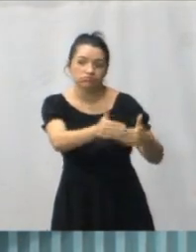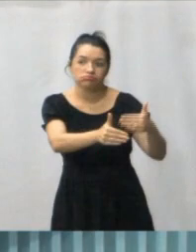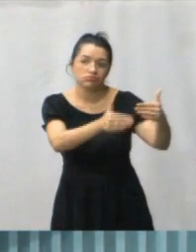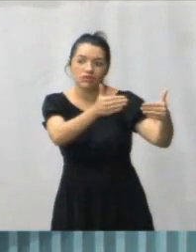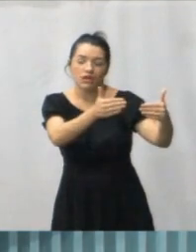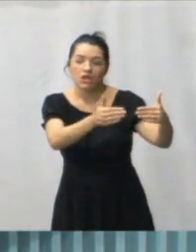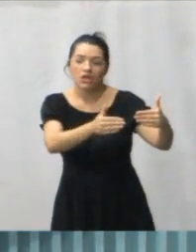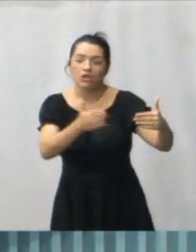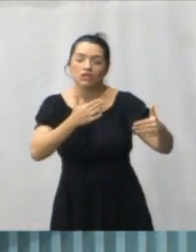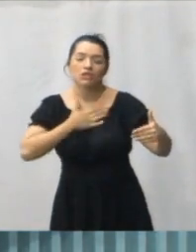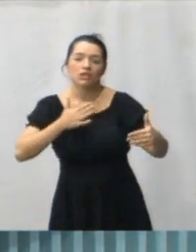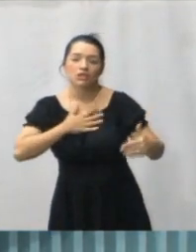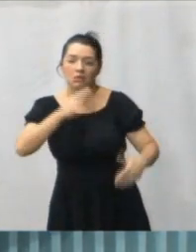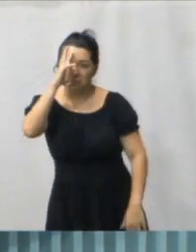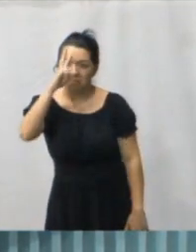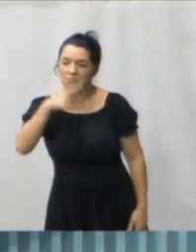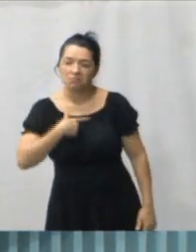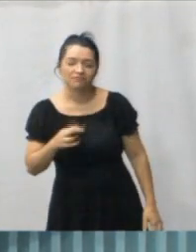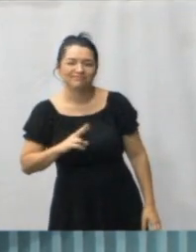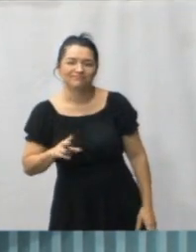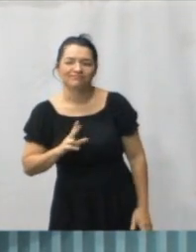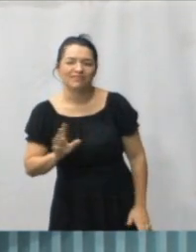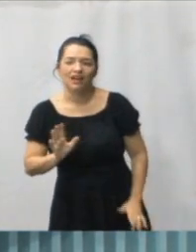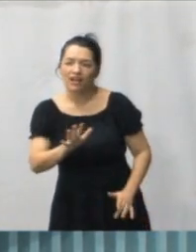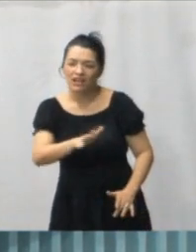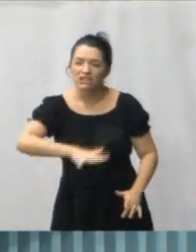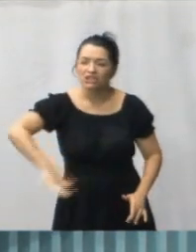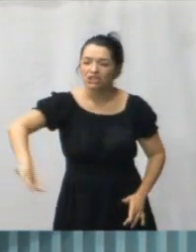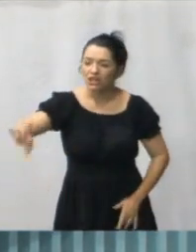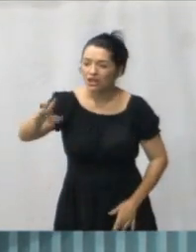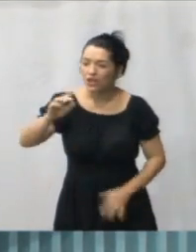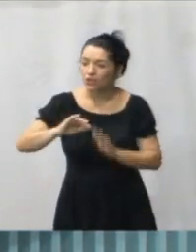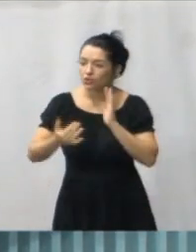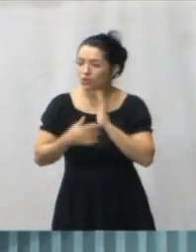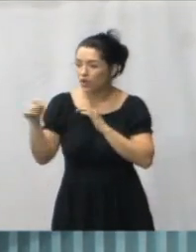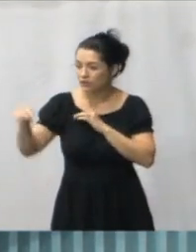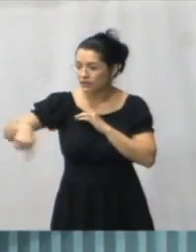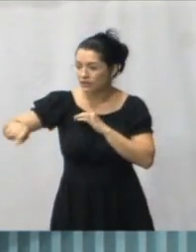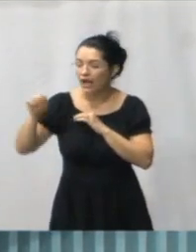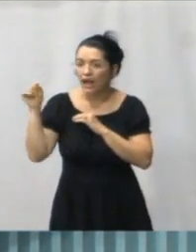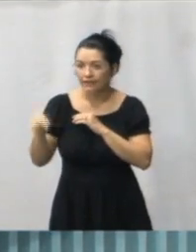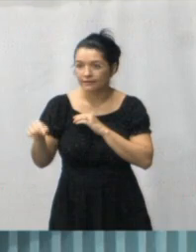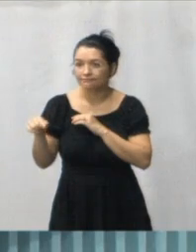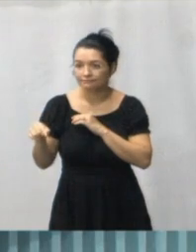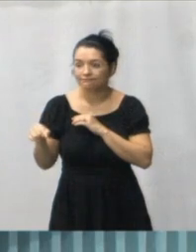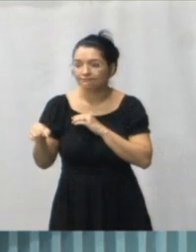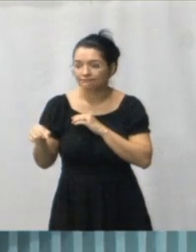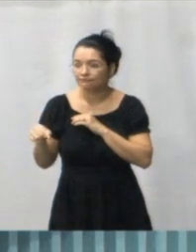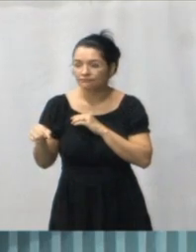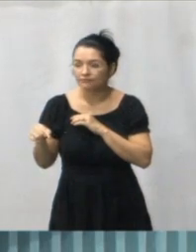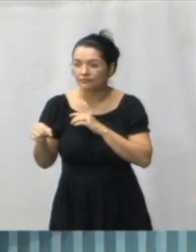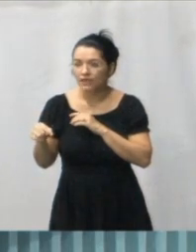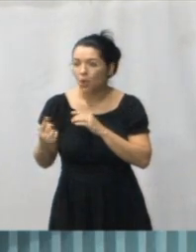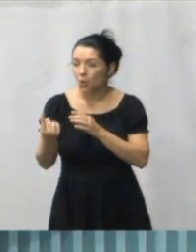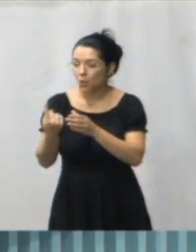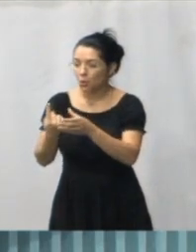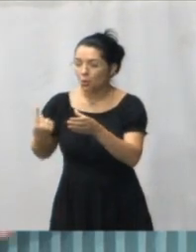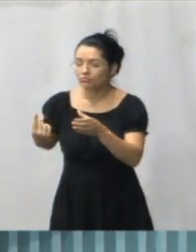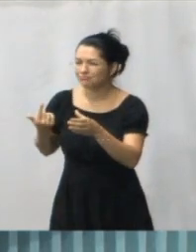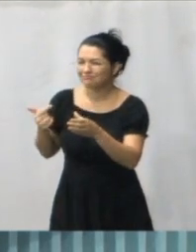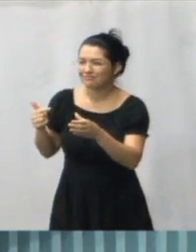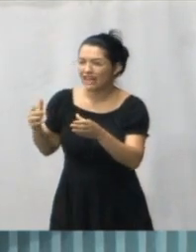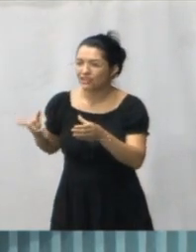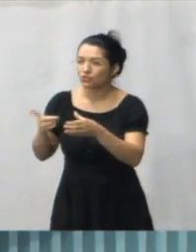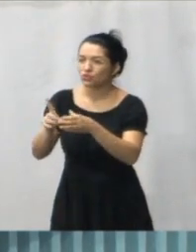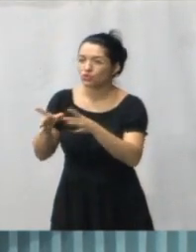Deninho, é de toda essa casa de leis, toda, sem exceção, vereador Daldo. Todos os 13 vereadores e as duas vereadoras, a Camila e